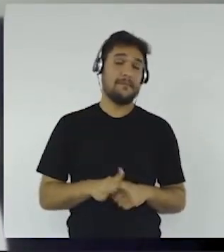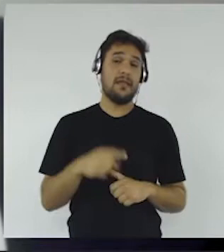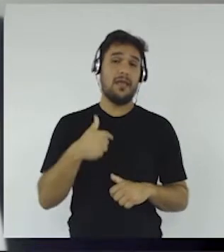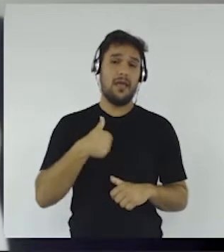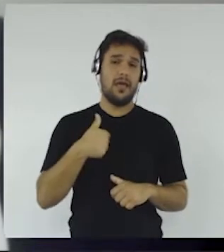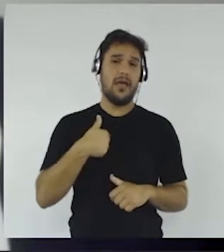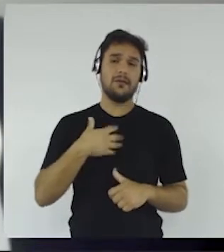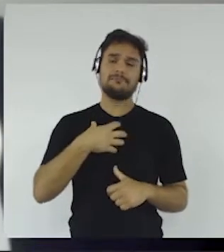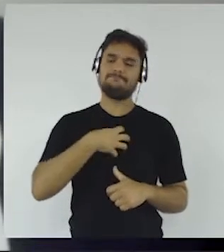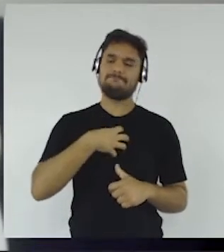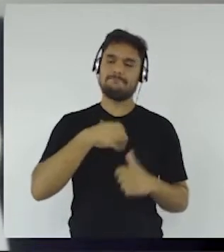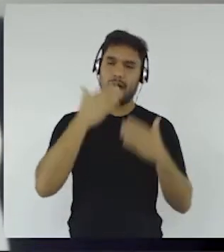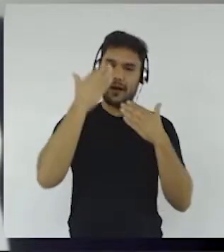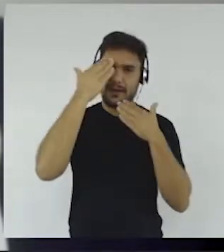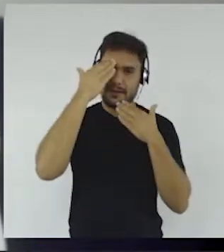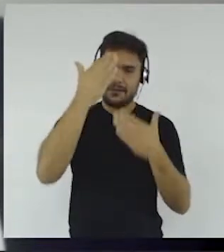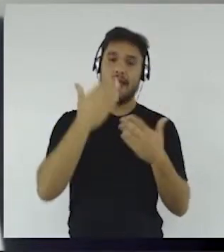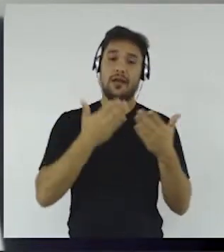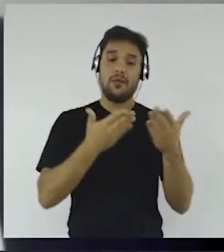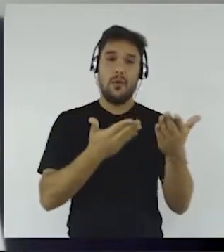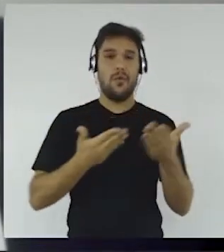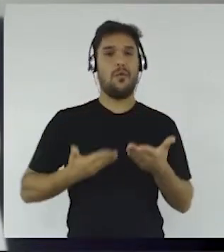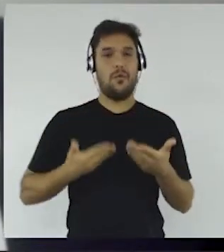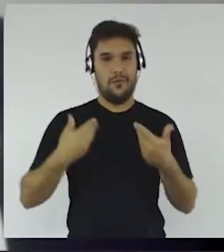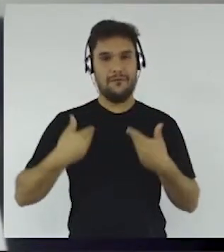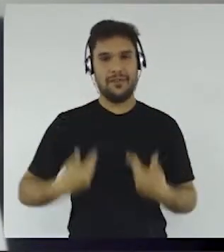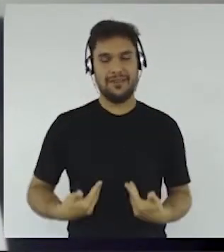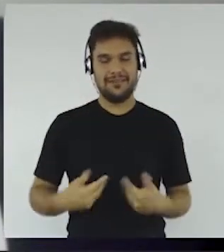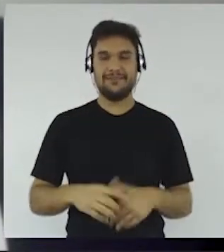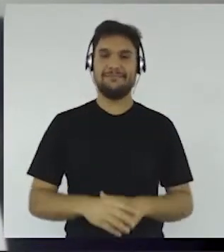estou agradecendo esse honroso convite,